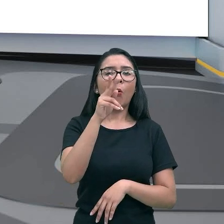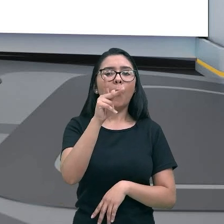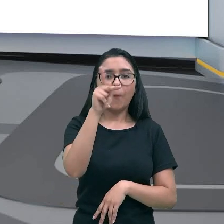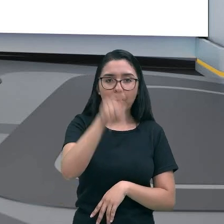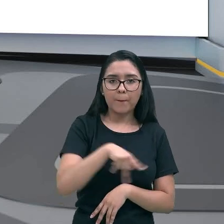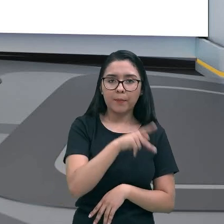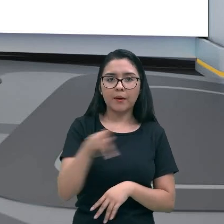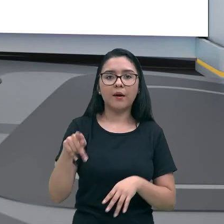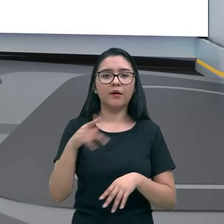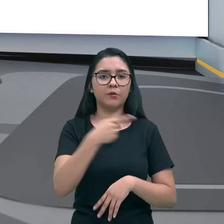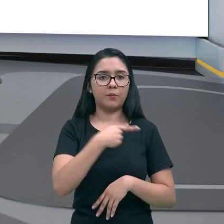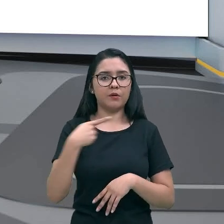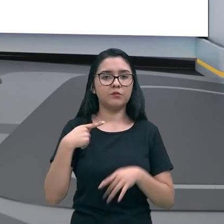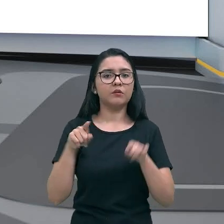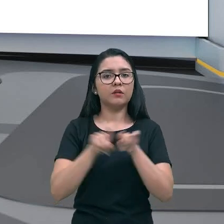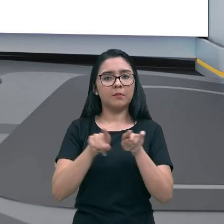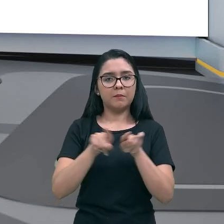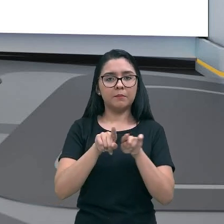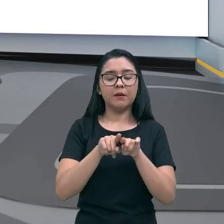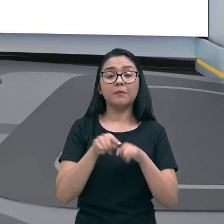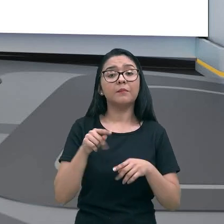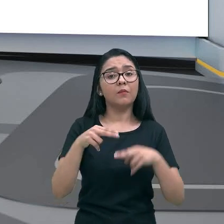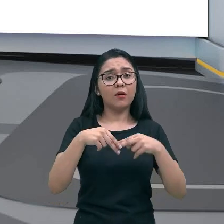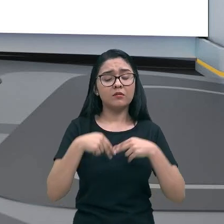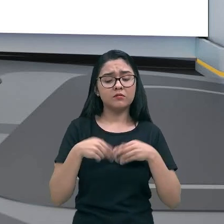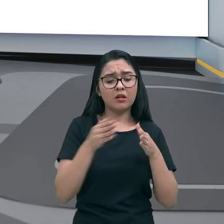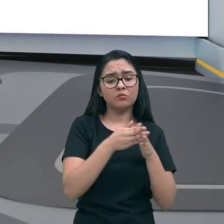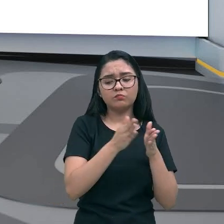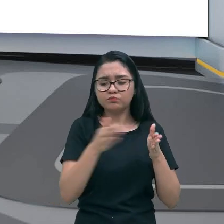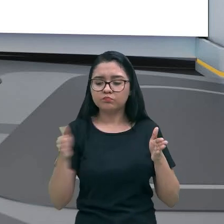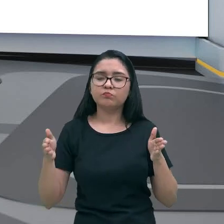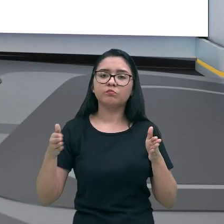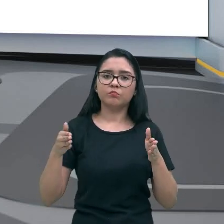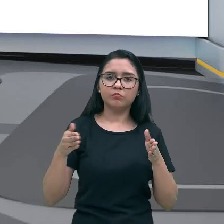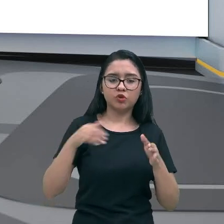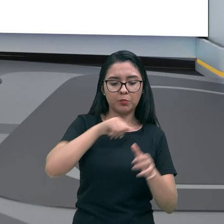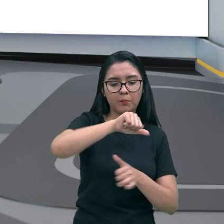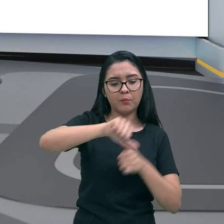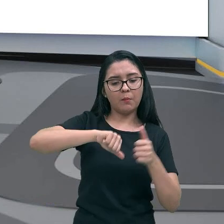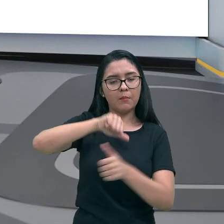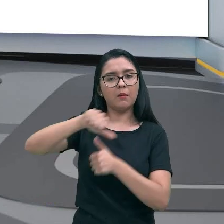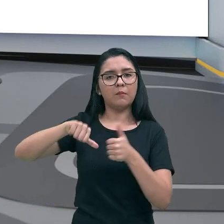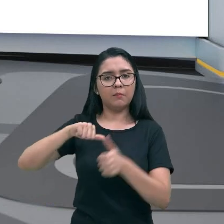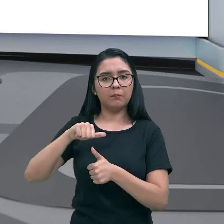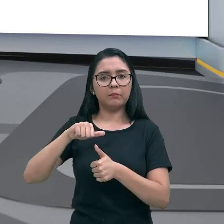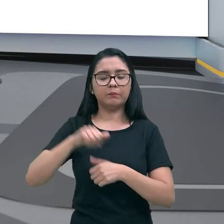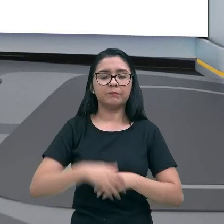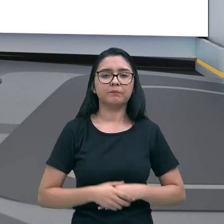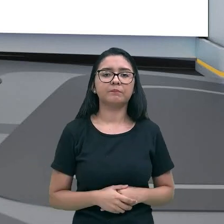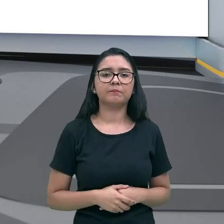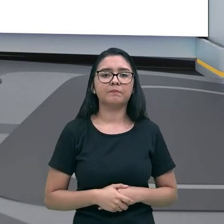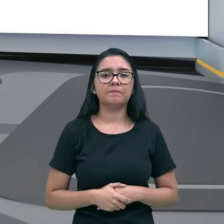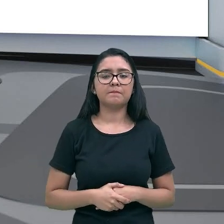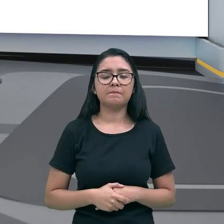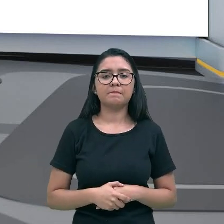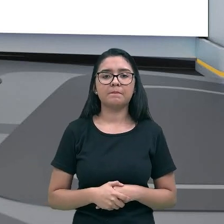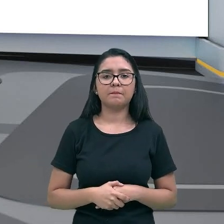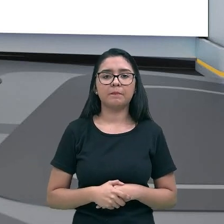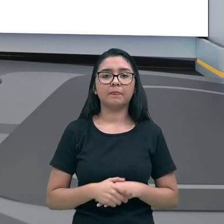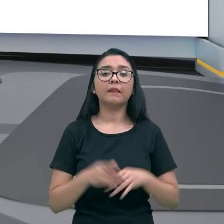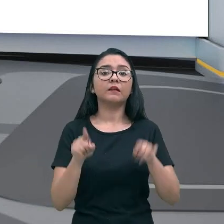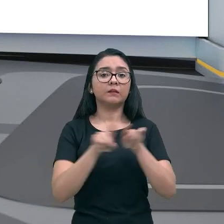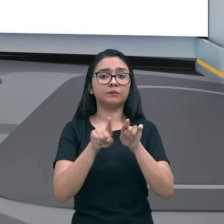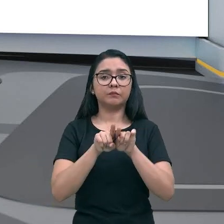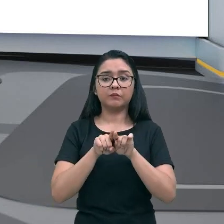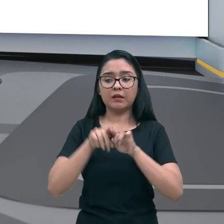Porque você é esse adulto em formação. E essa tua formação passa por diferentes aspectos, né? E formar